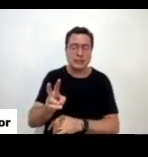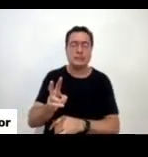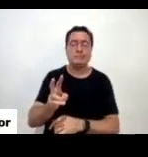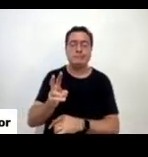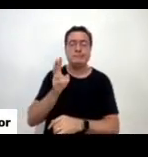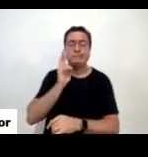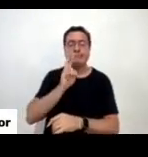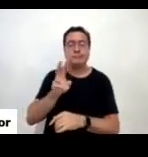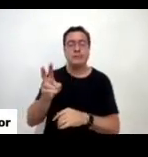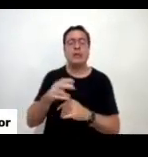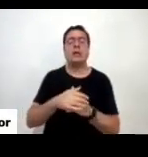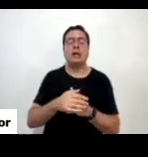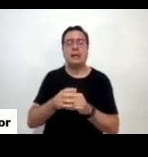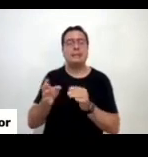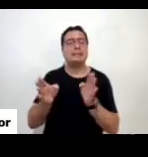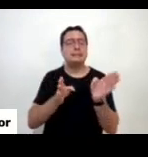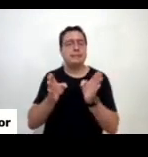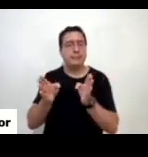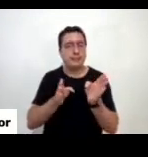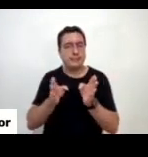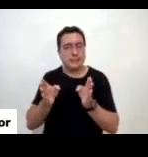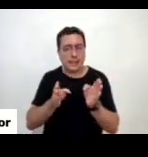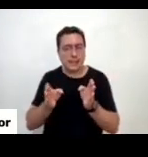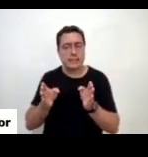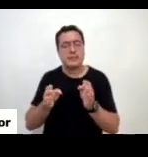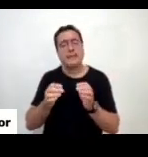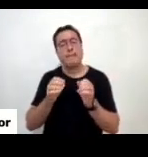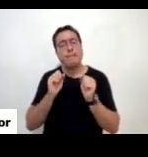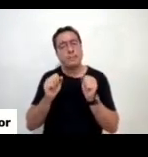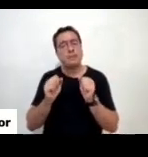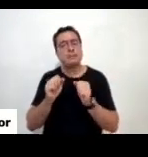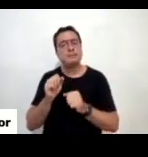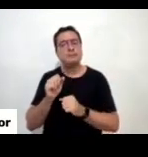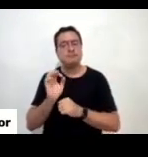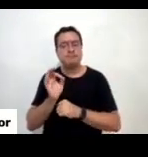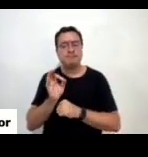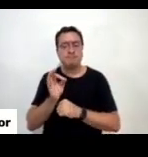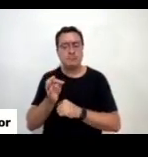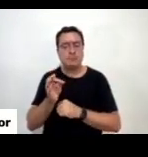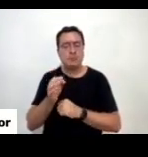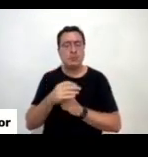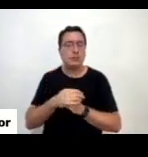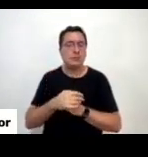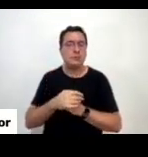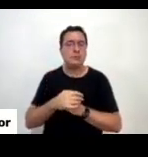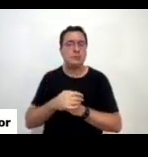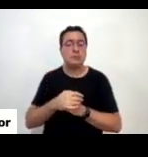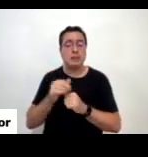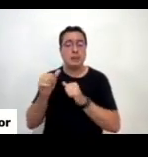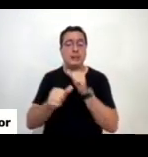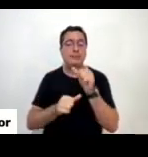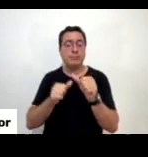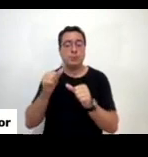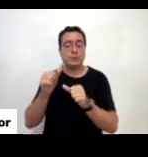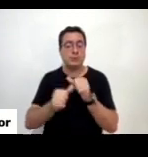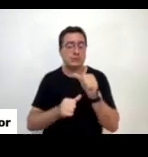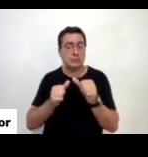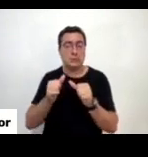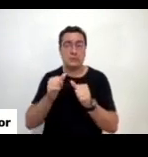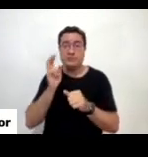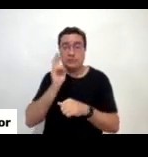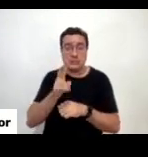que a acessibilidade ela pode ser sim uma mudança não somente de